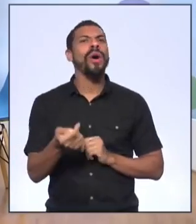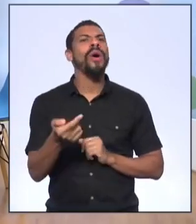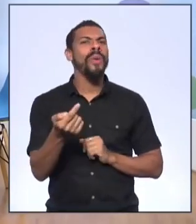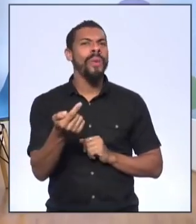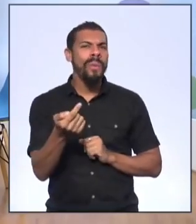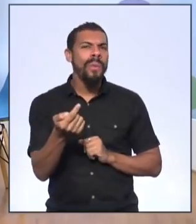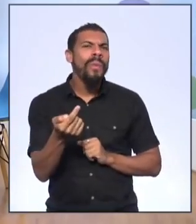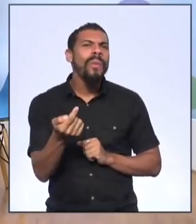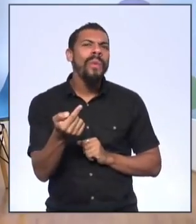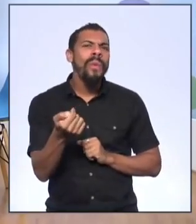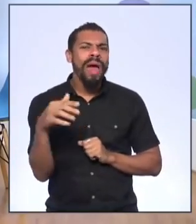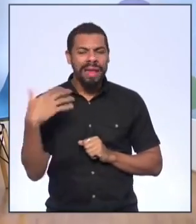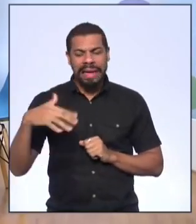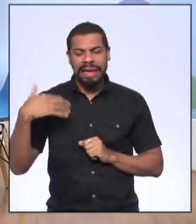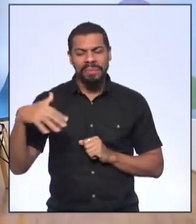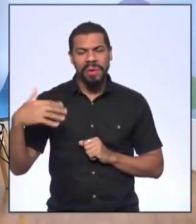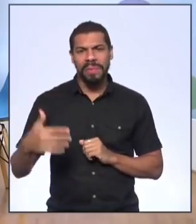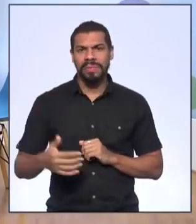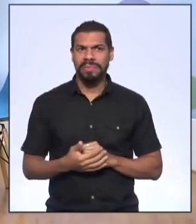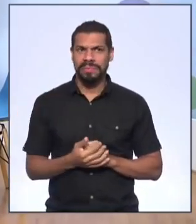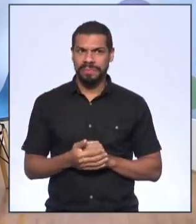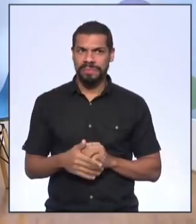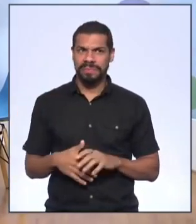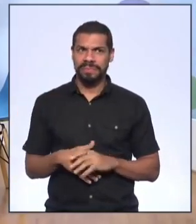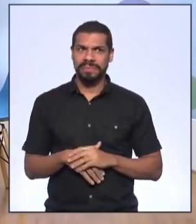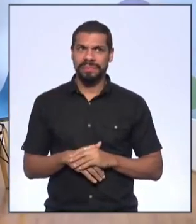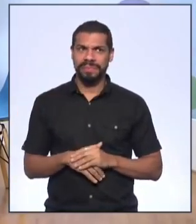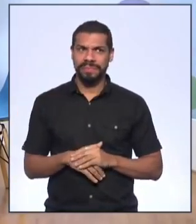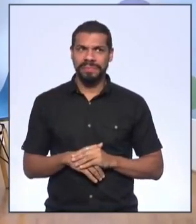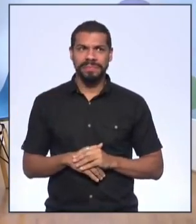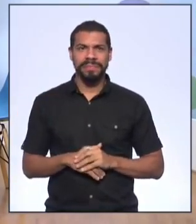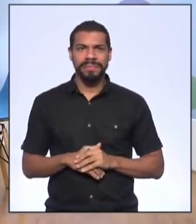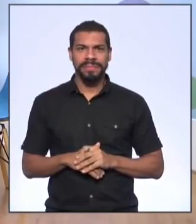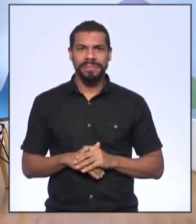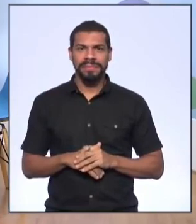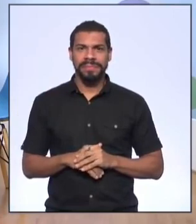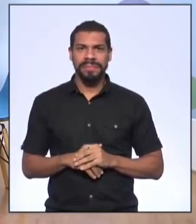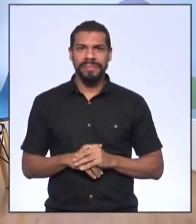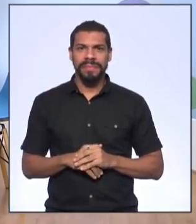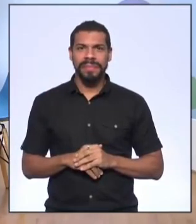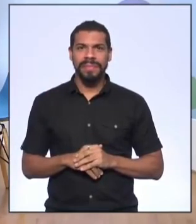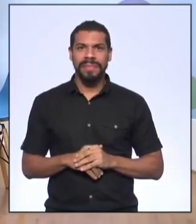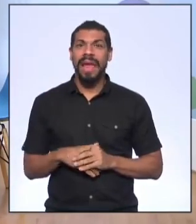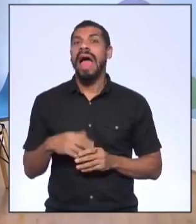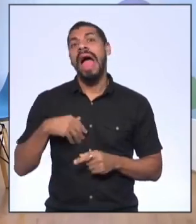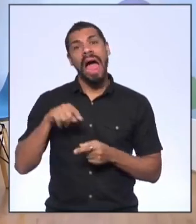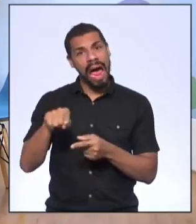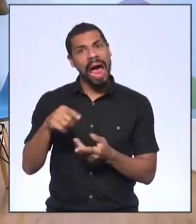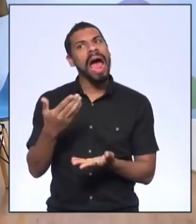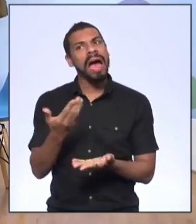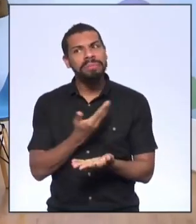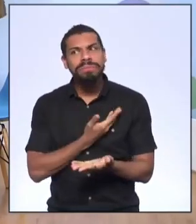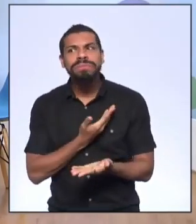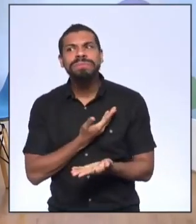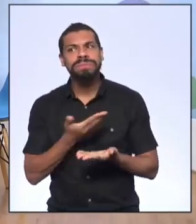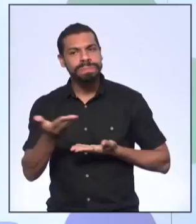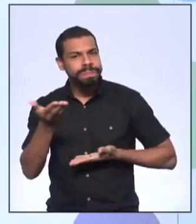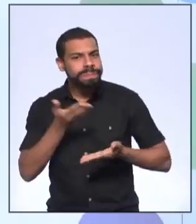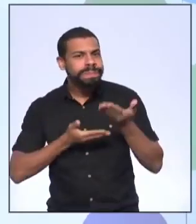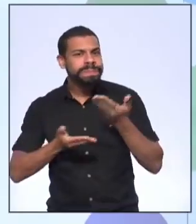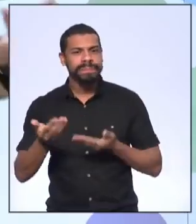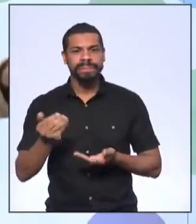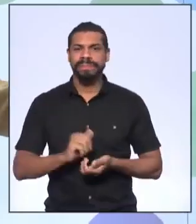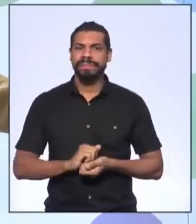ferrar, o Jaule, mano. Pode falar ferrar? Pode, né? O Jaule, pode não. O Jaule é meu amigo. O Jaule é meu amigo. O Jaule é meu